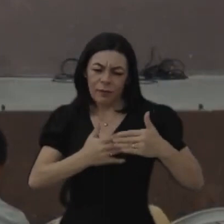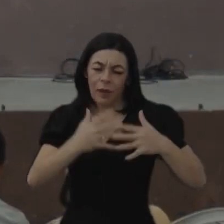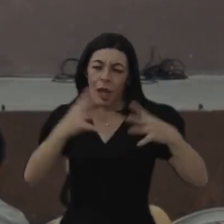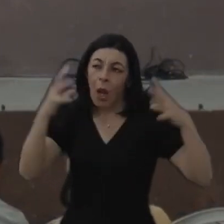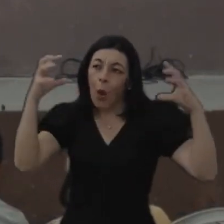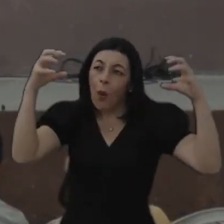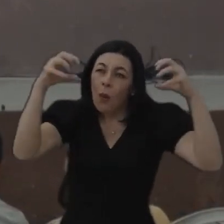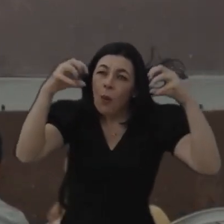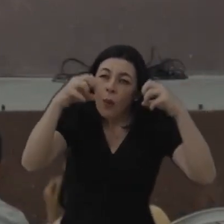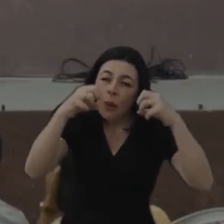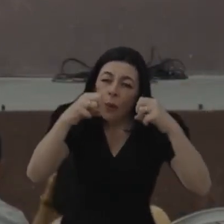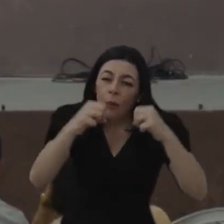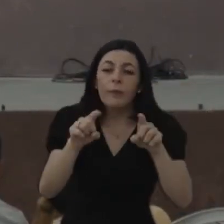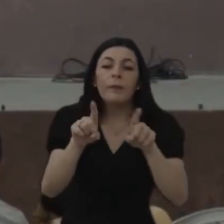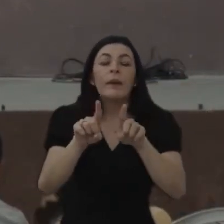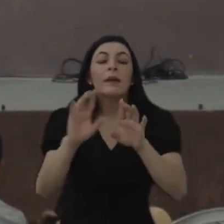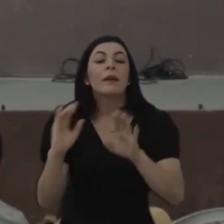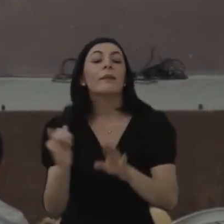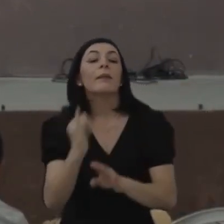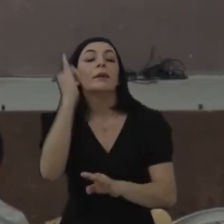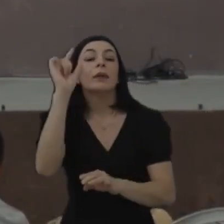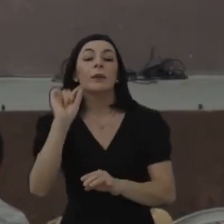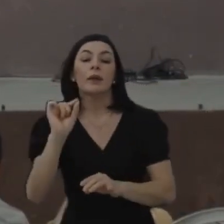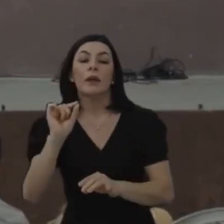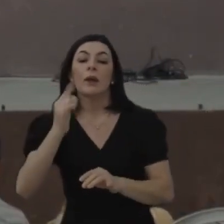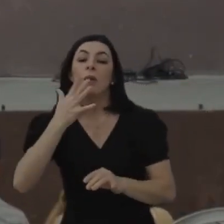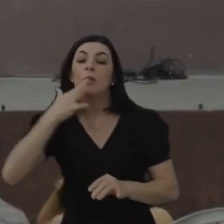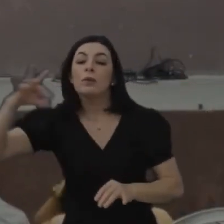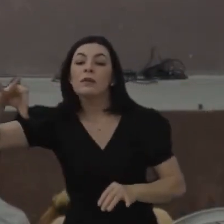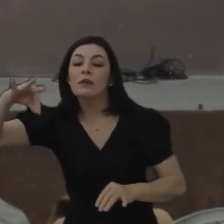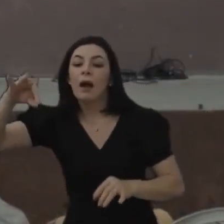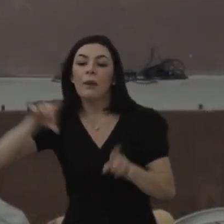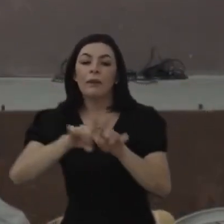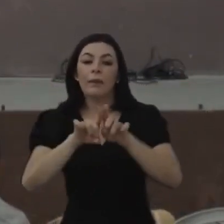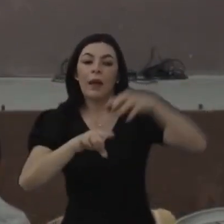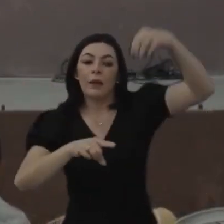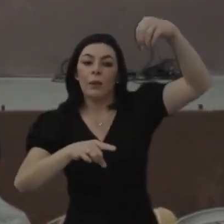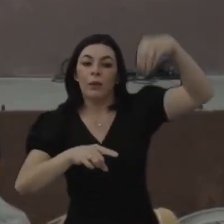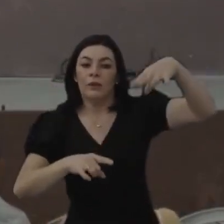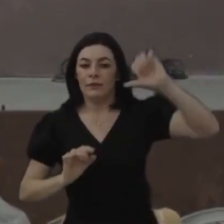do sal e da luz.